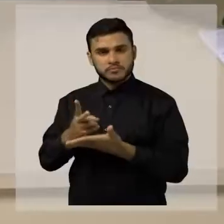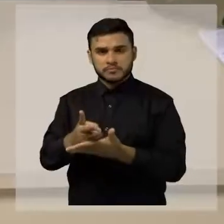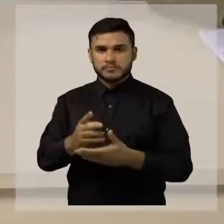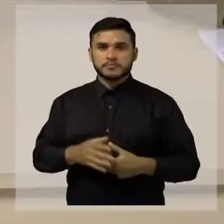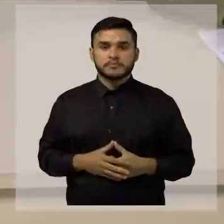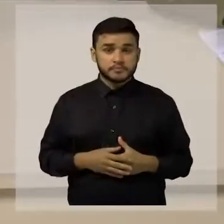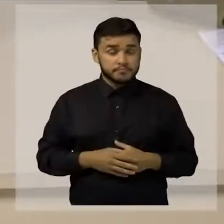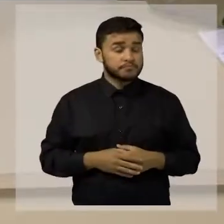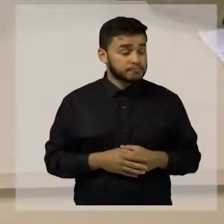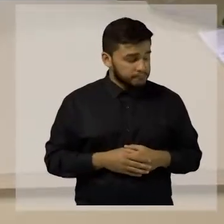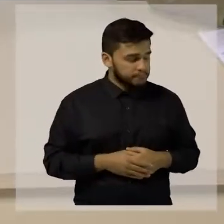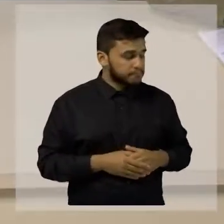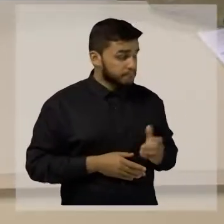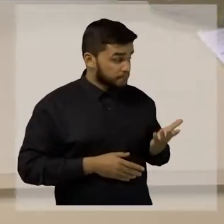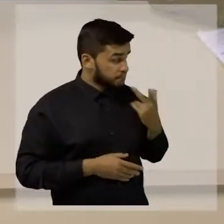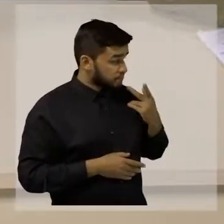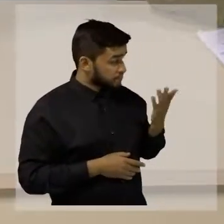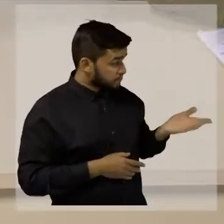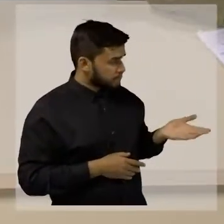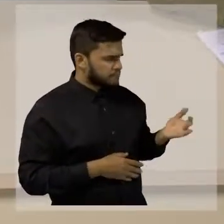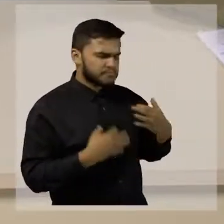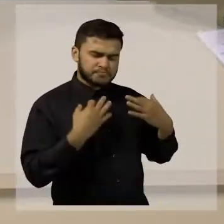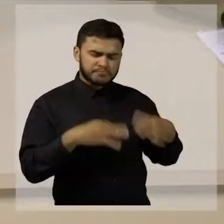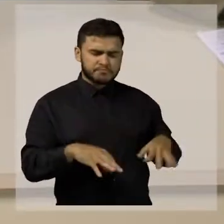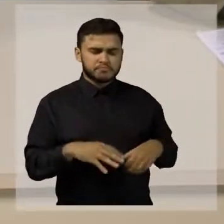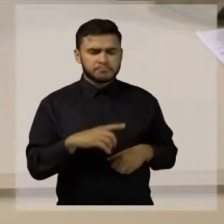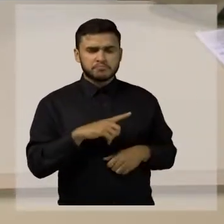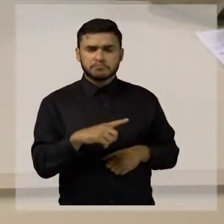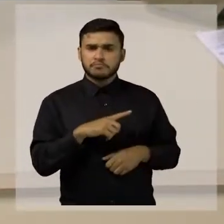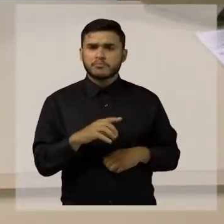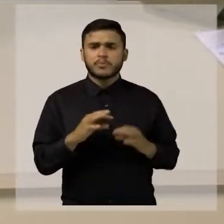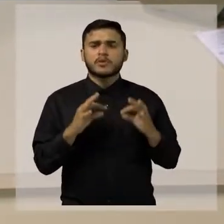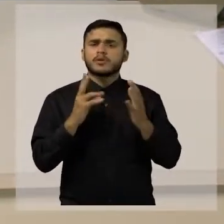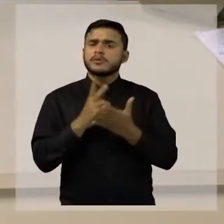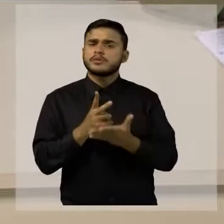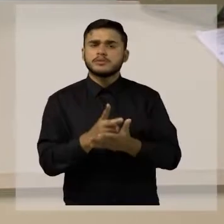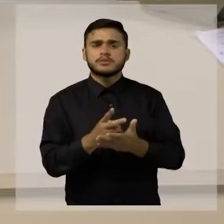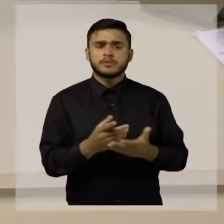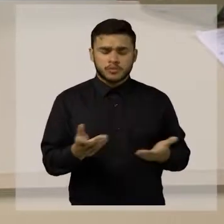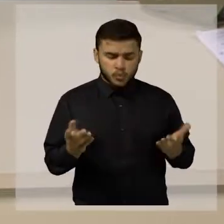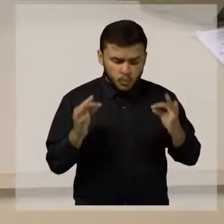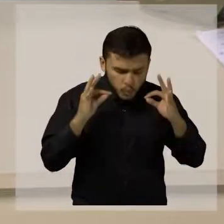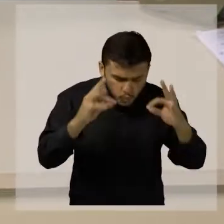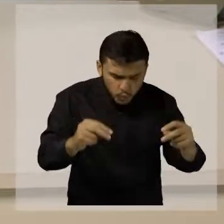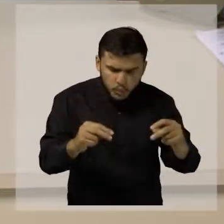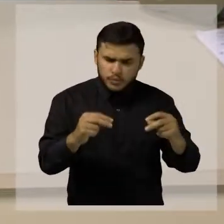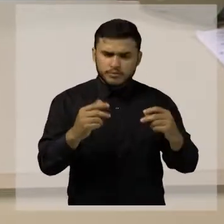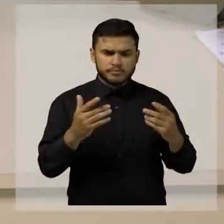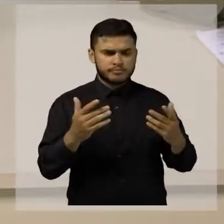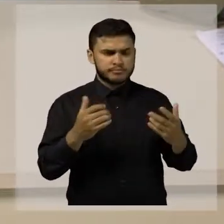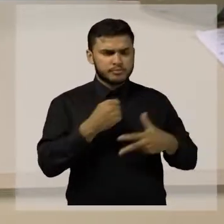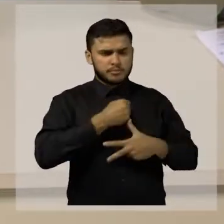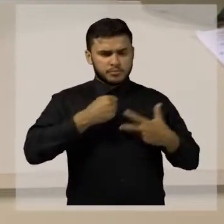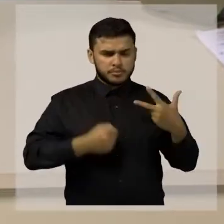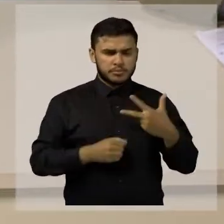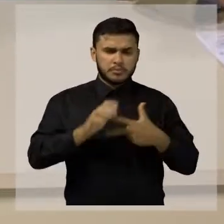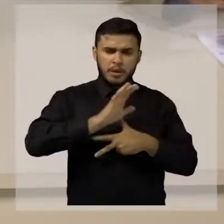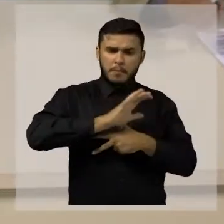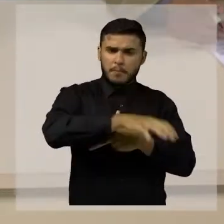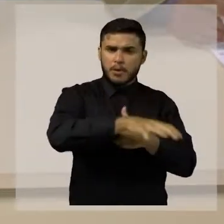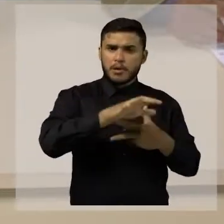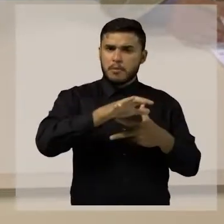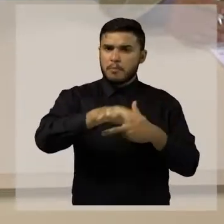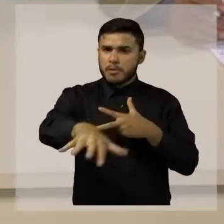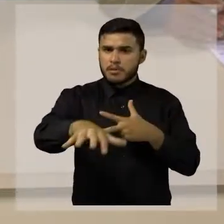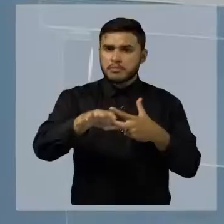momento. O equilíbrio, a independência, a harmonia entre os três poderes, legislativo,